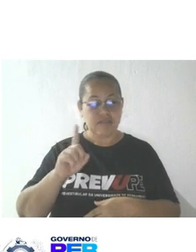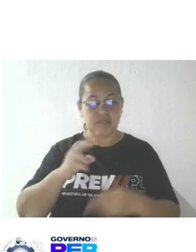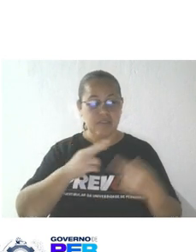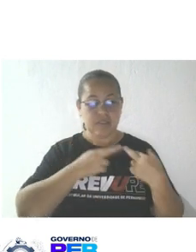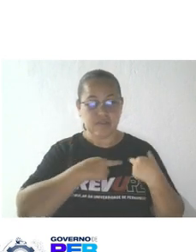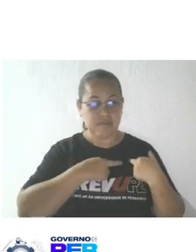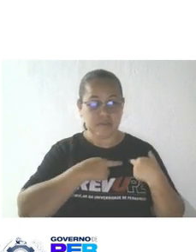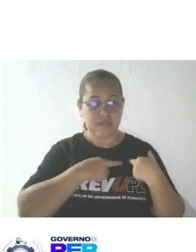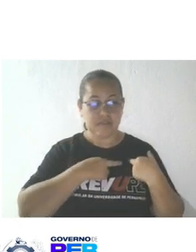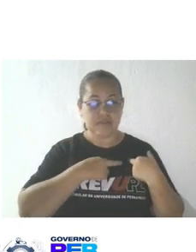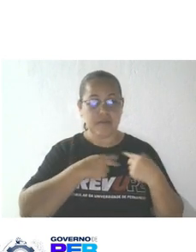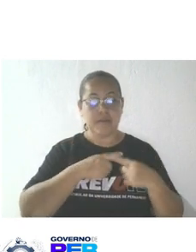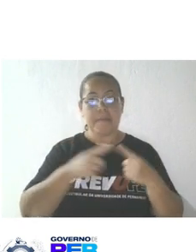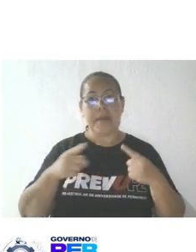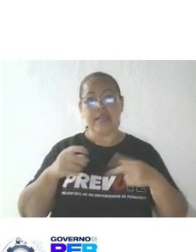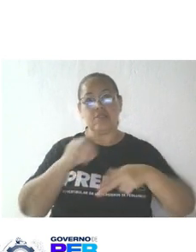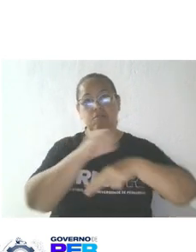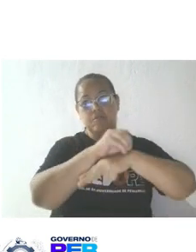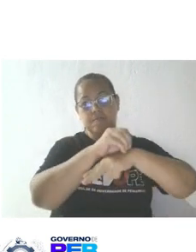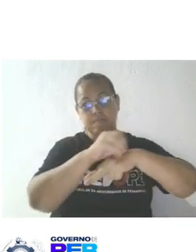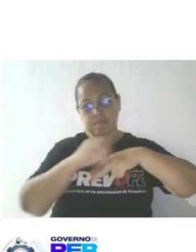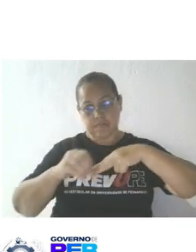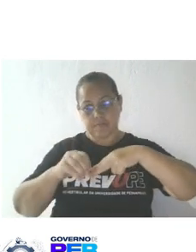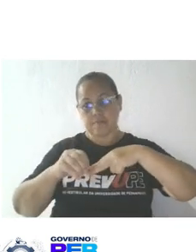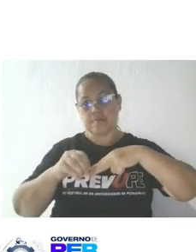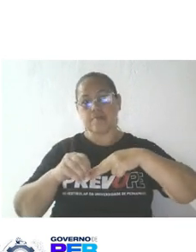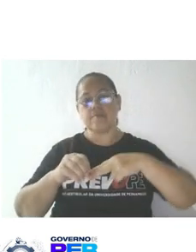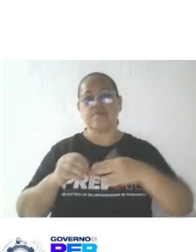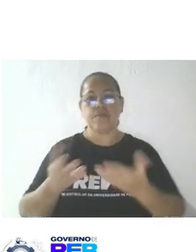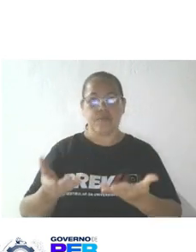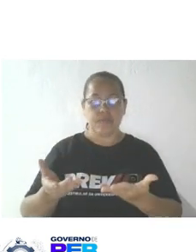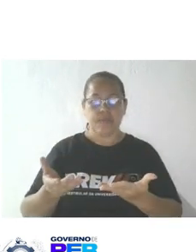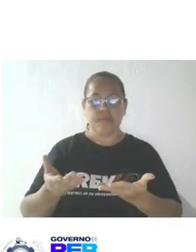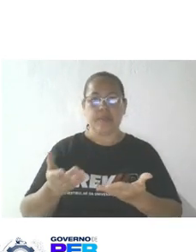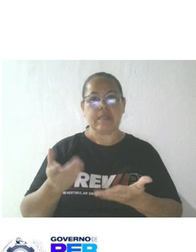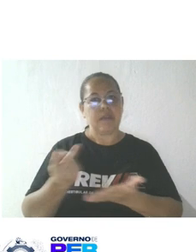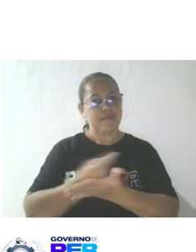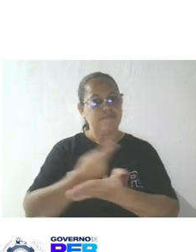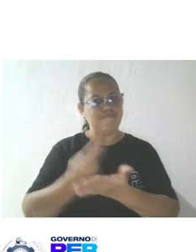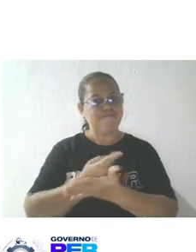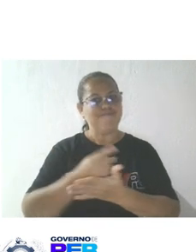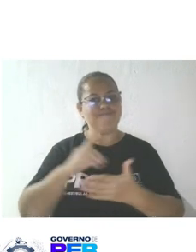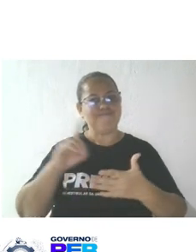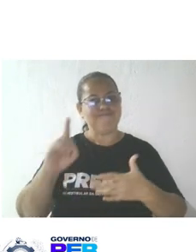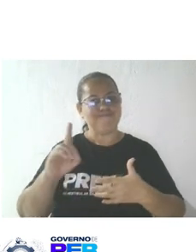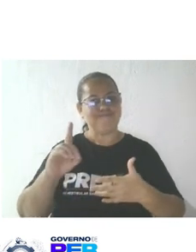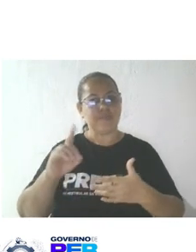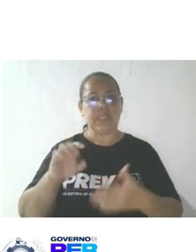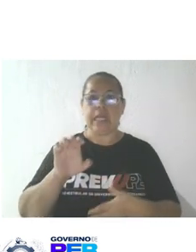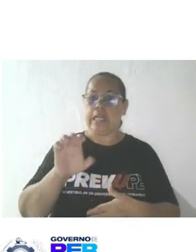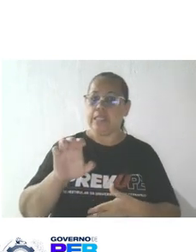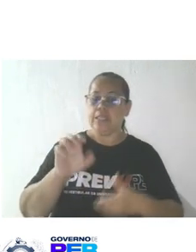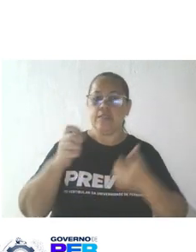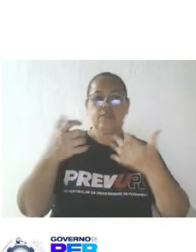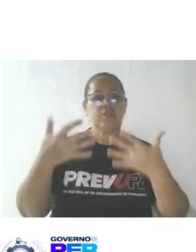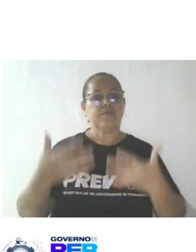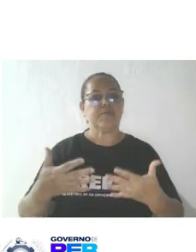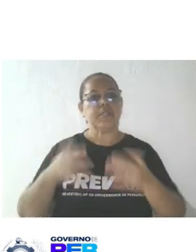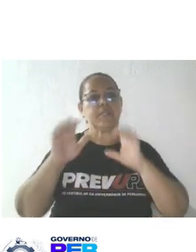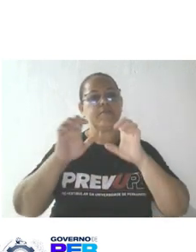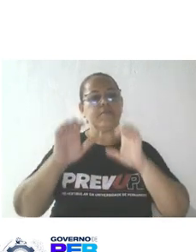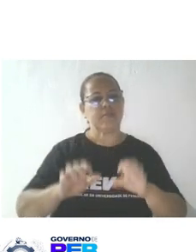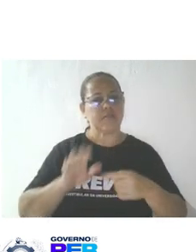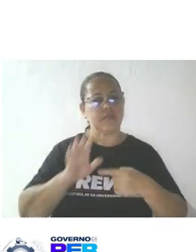síntese proteica e sim os chamados ribossomos, tá, pessoal? Então, ele cometeu esse erro na letra D. E a letra E diz A estrutura